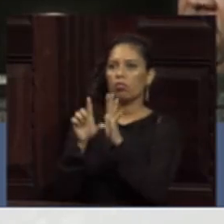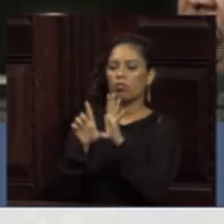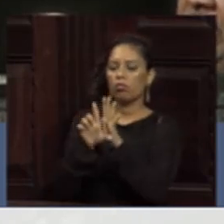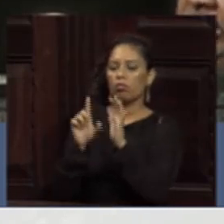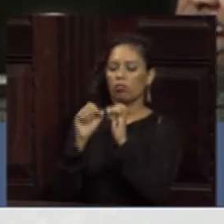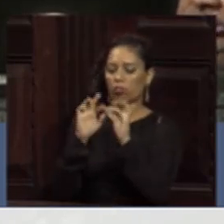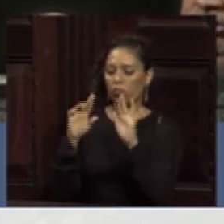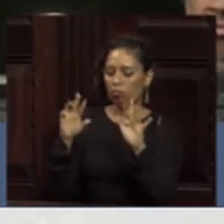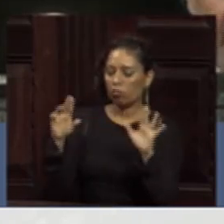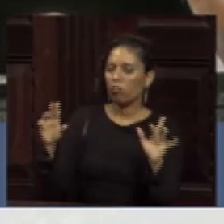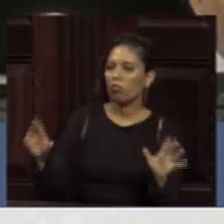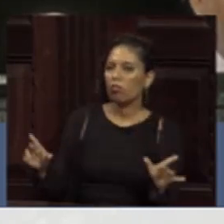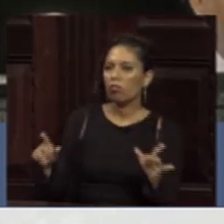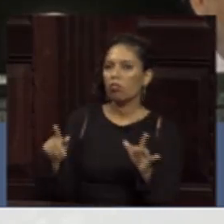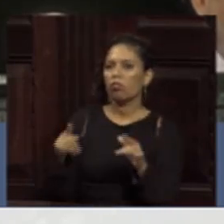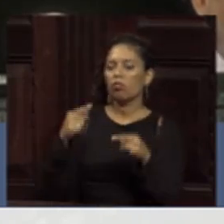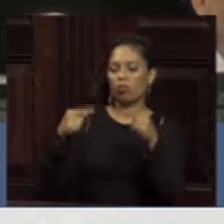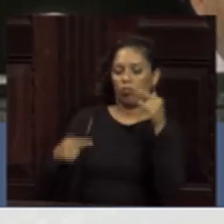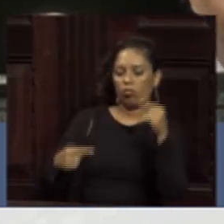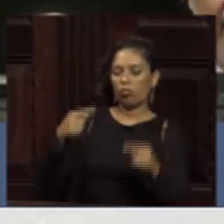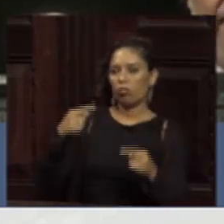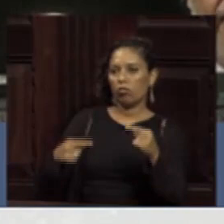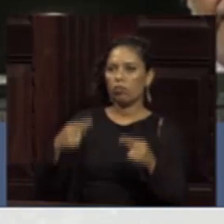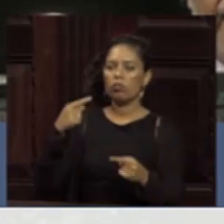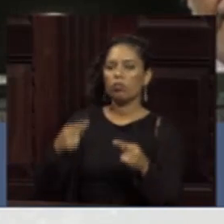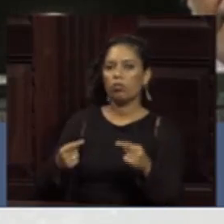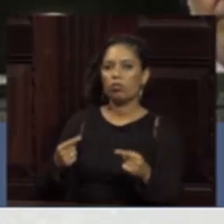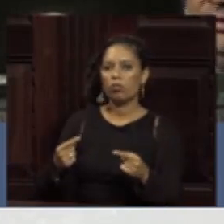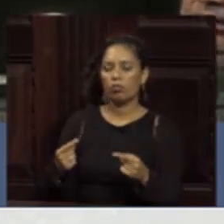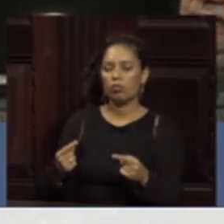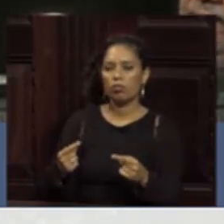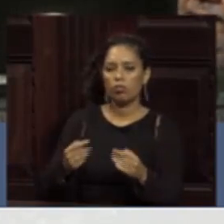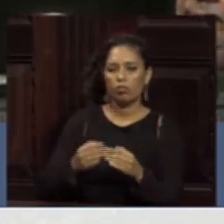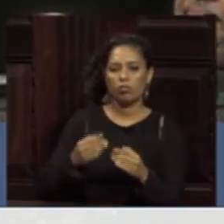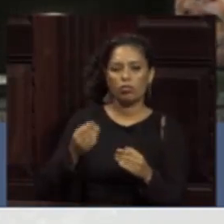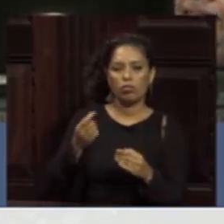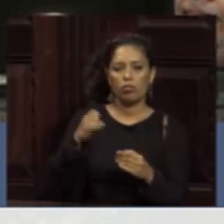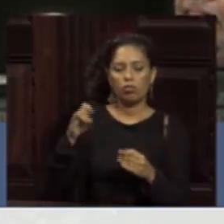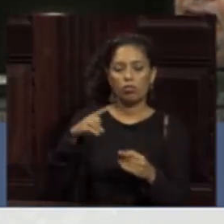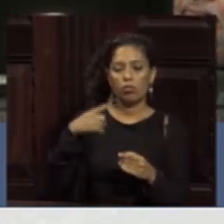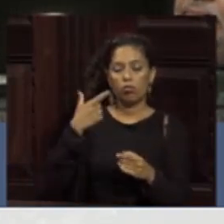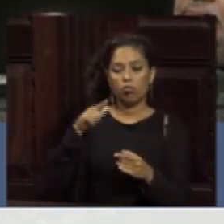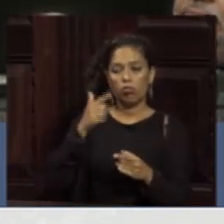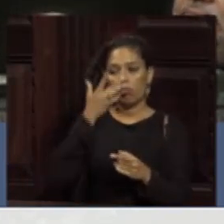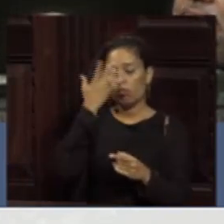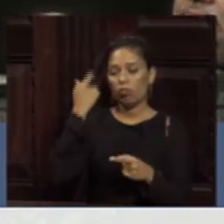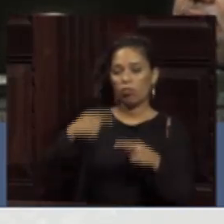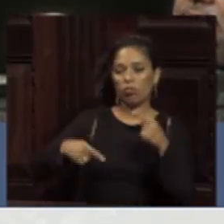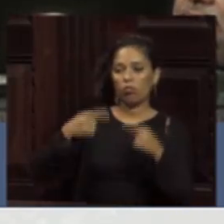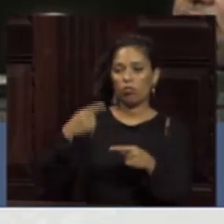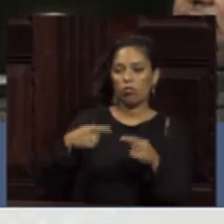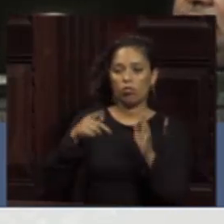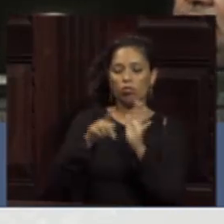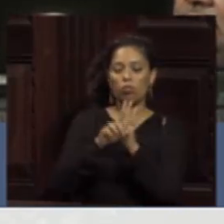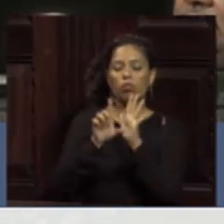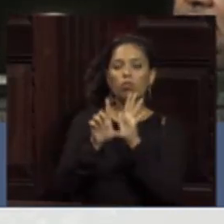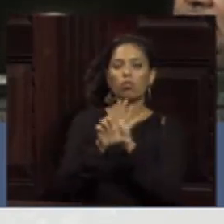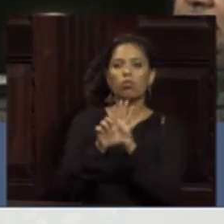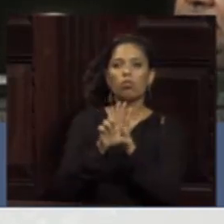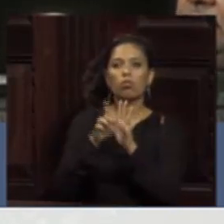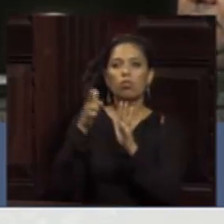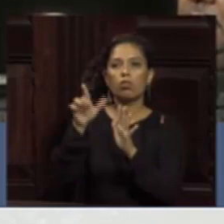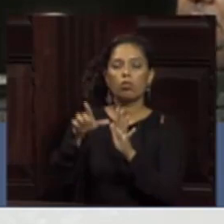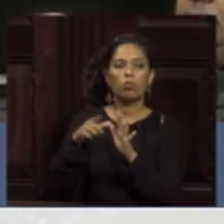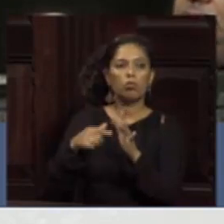providências. Em discussão. Não havendo quem queira discutir, encerrada a discussão. O projeto recebeu